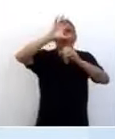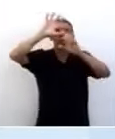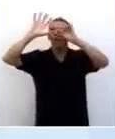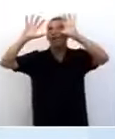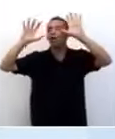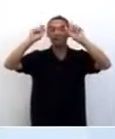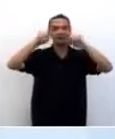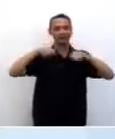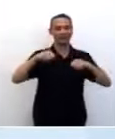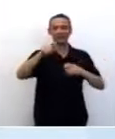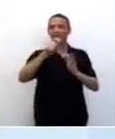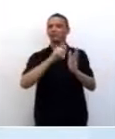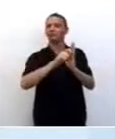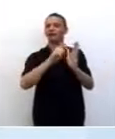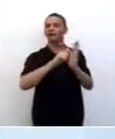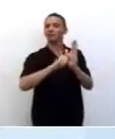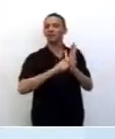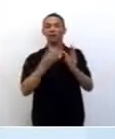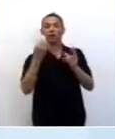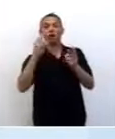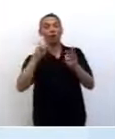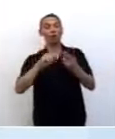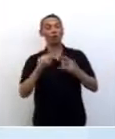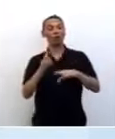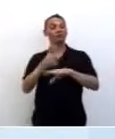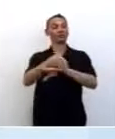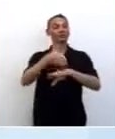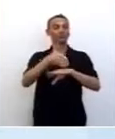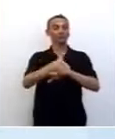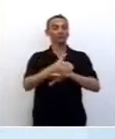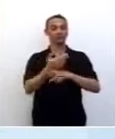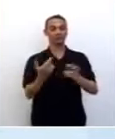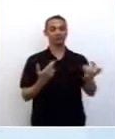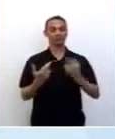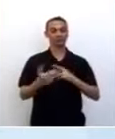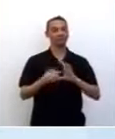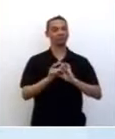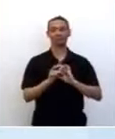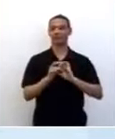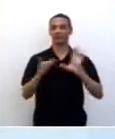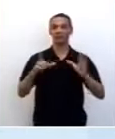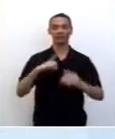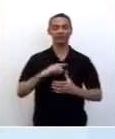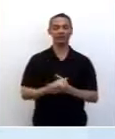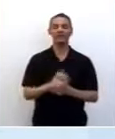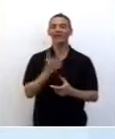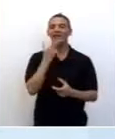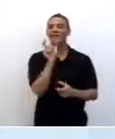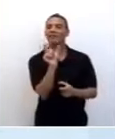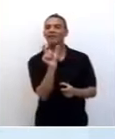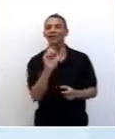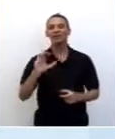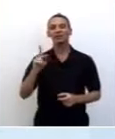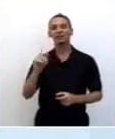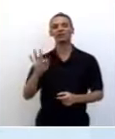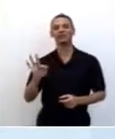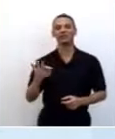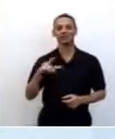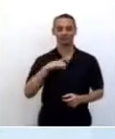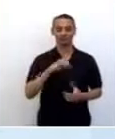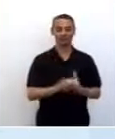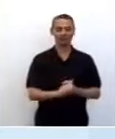melhor, no próprio chat, como hoje nós estamos comentando, né, da pronúncia, os nossos chats. Escrevam